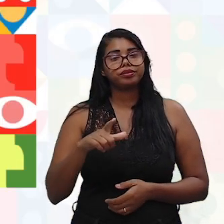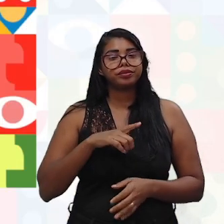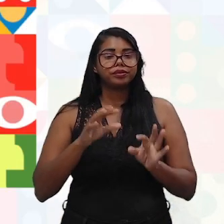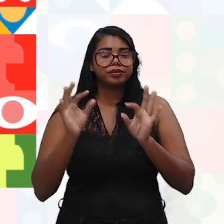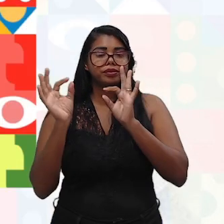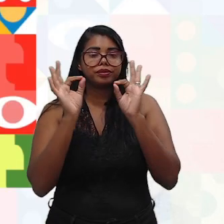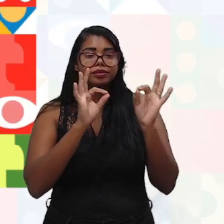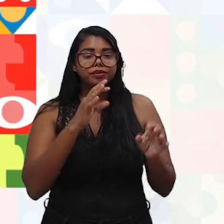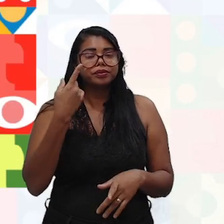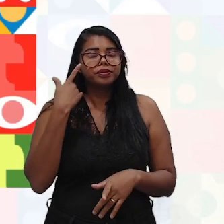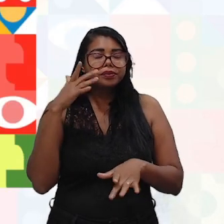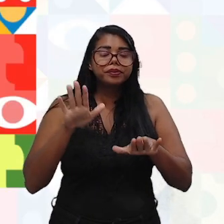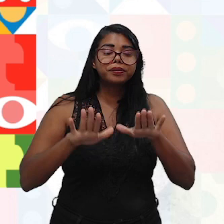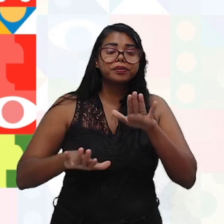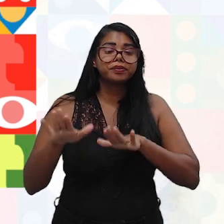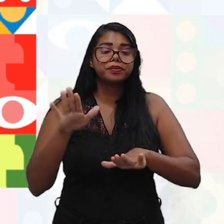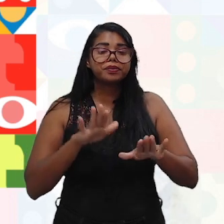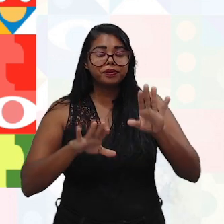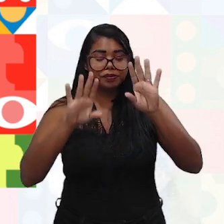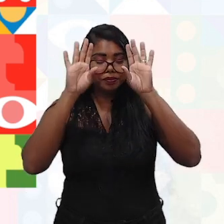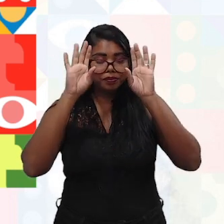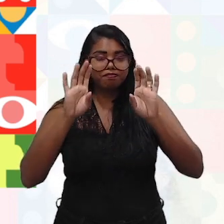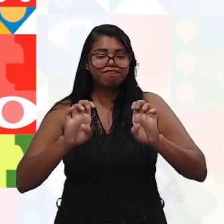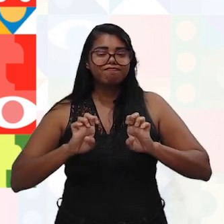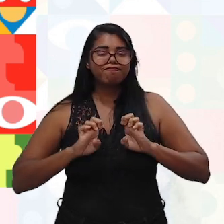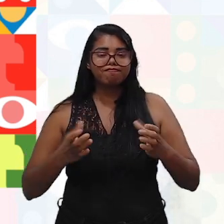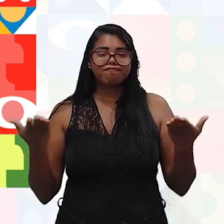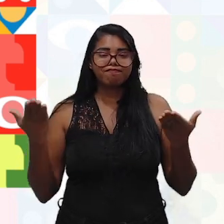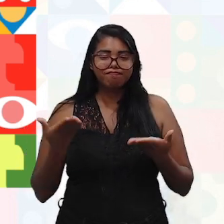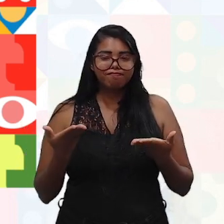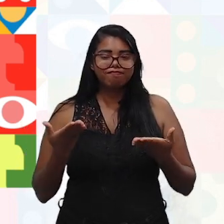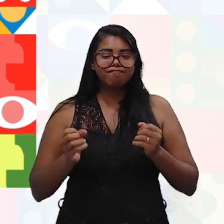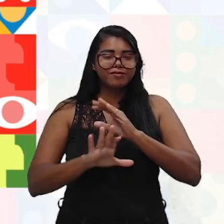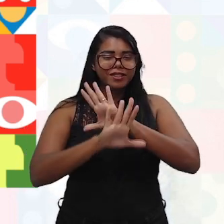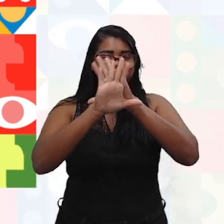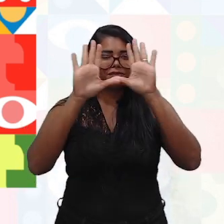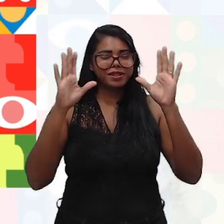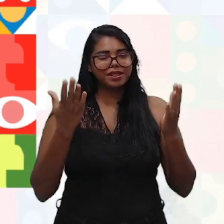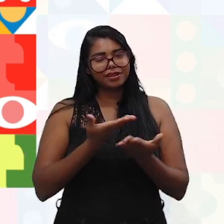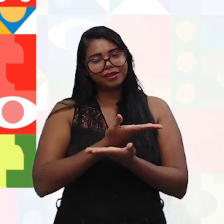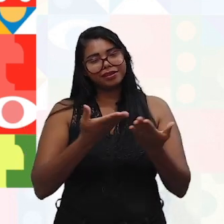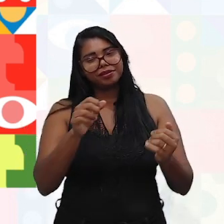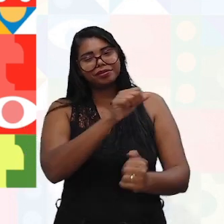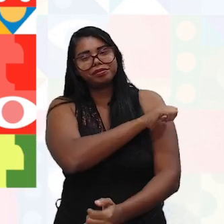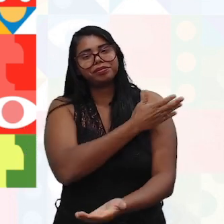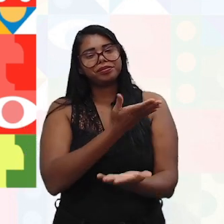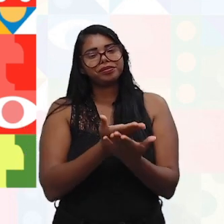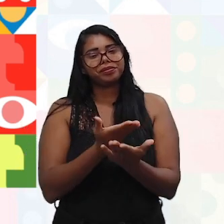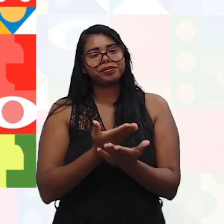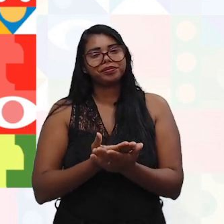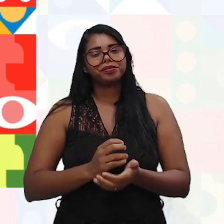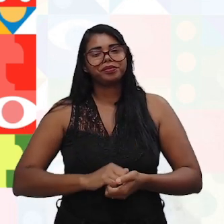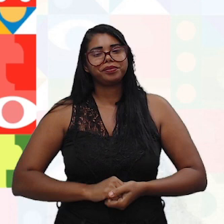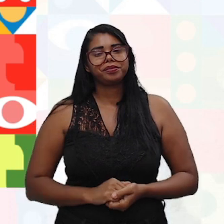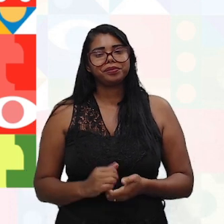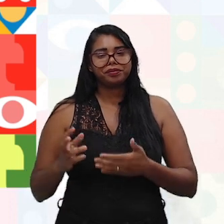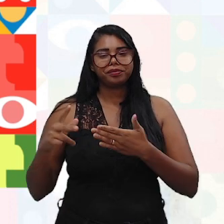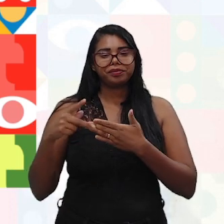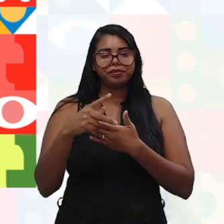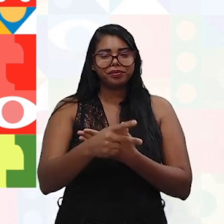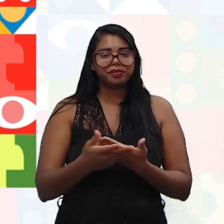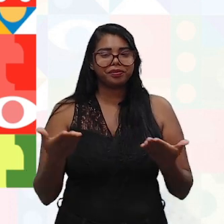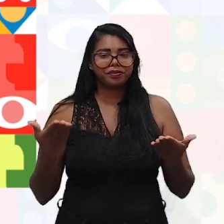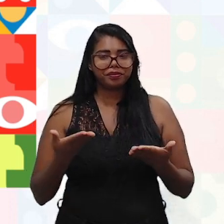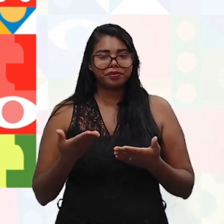olhar cuidadoso e ético, e eu acho que agora já ficou bem claro isso, não é verdade? Vamos seguir só mais